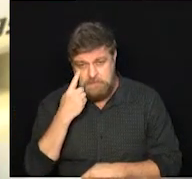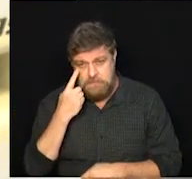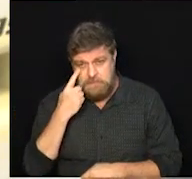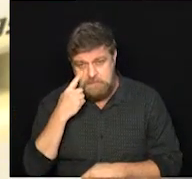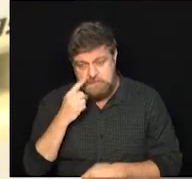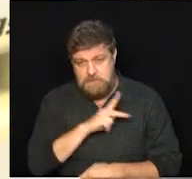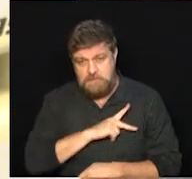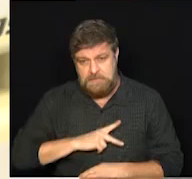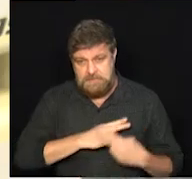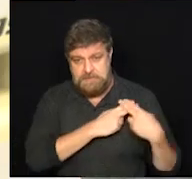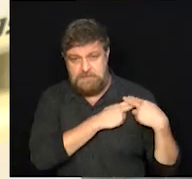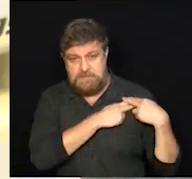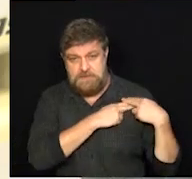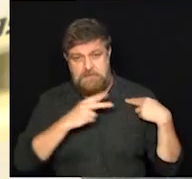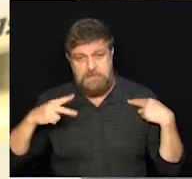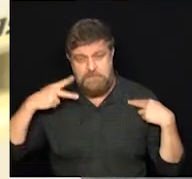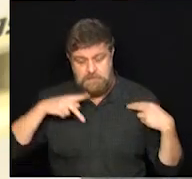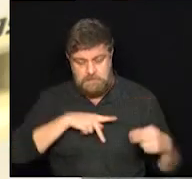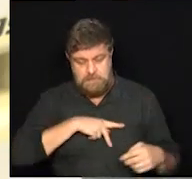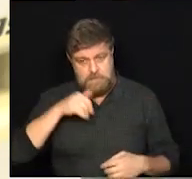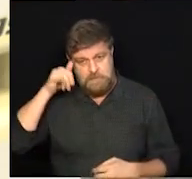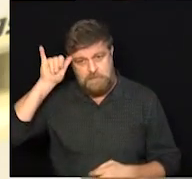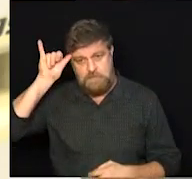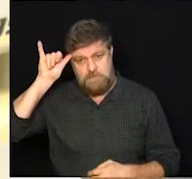presidência do vereador Paulo Búfalo